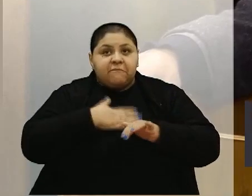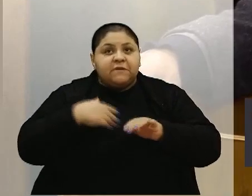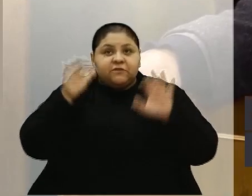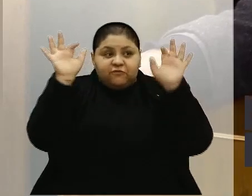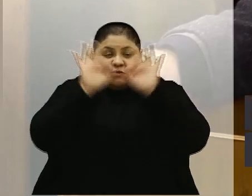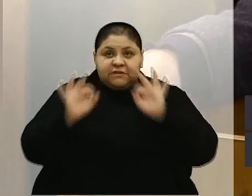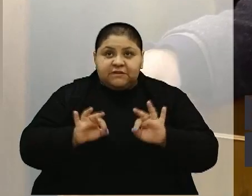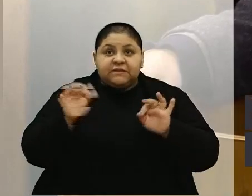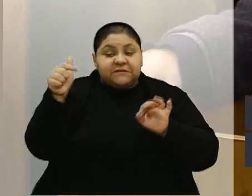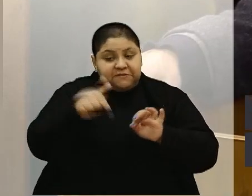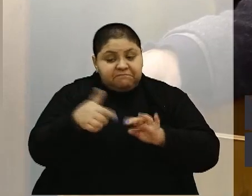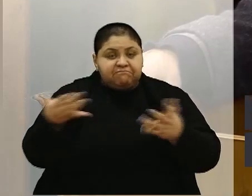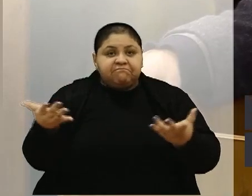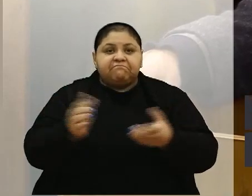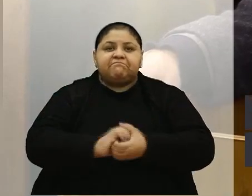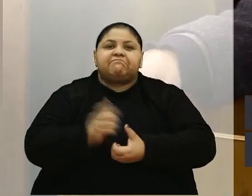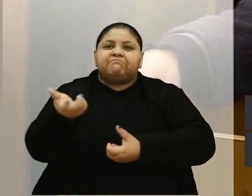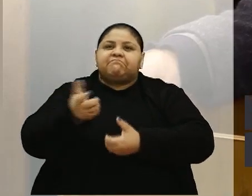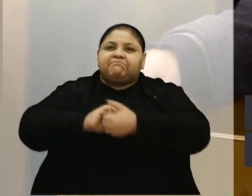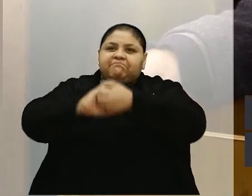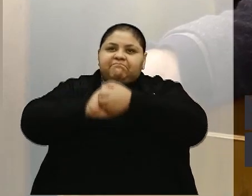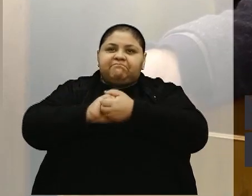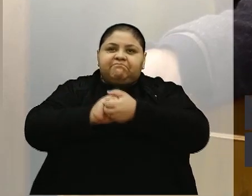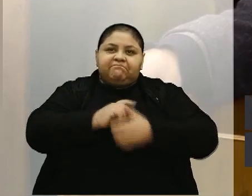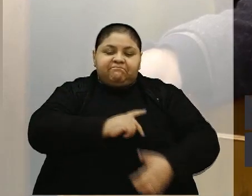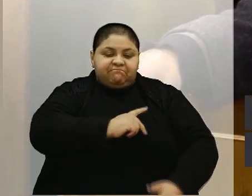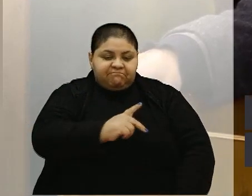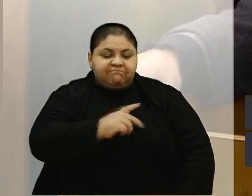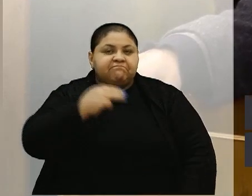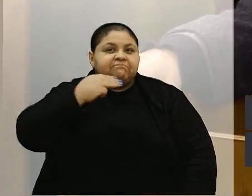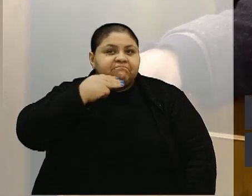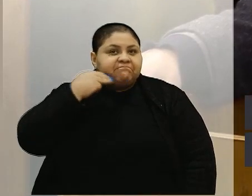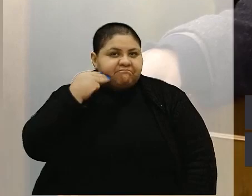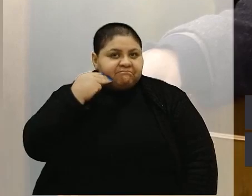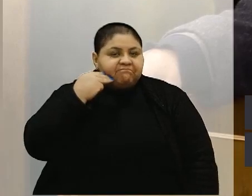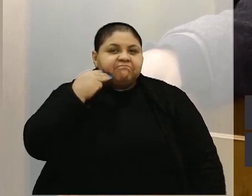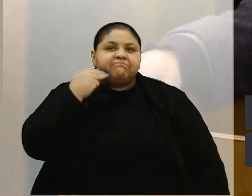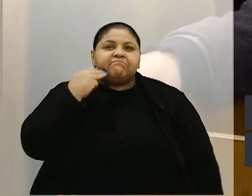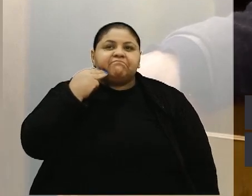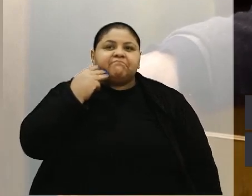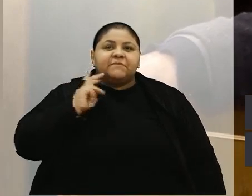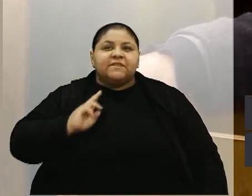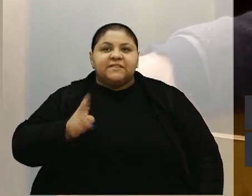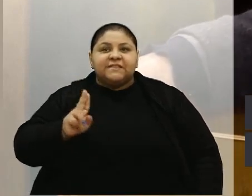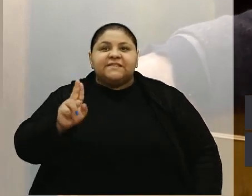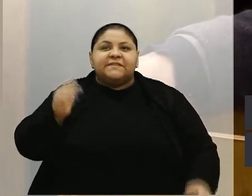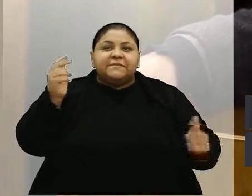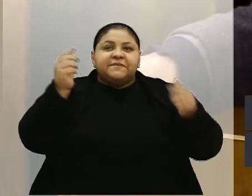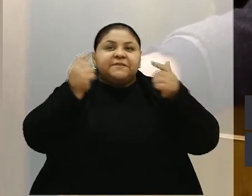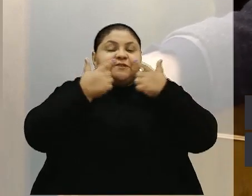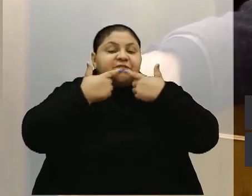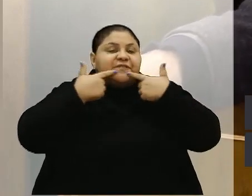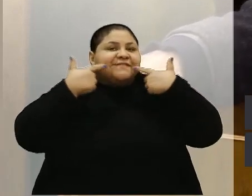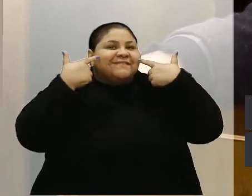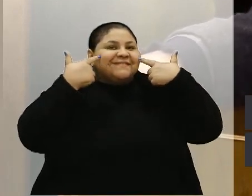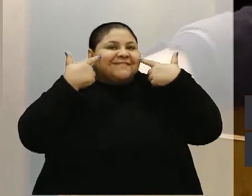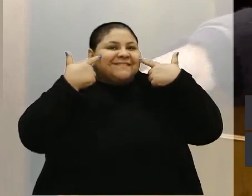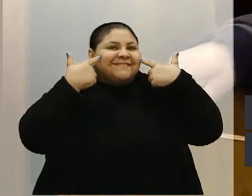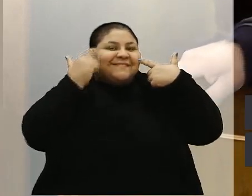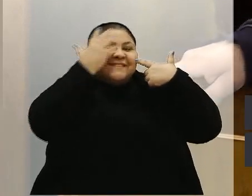viu? Quero cumprimentar a Marisol, nossa presidente. Sempre com esse sorriso de